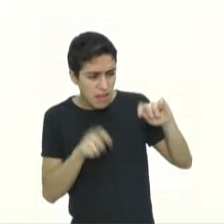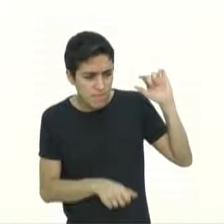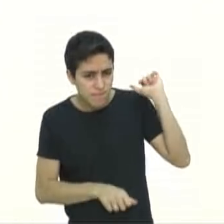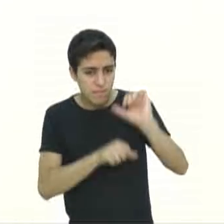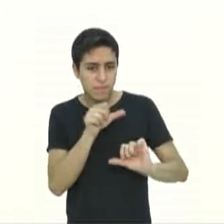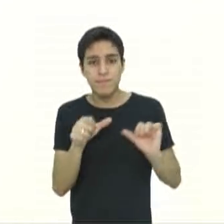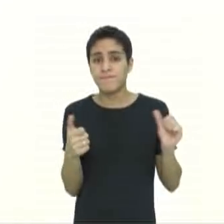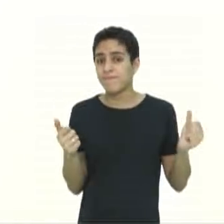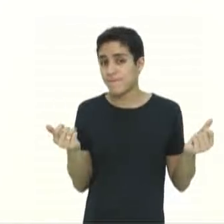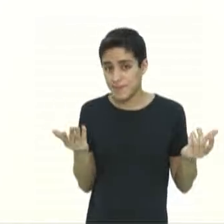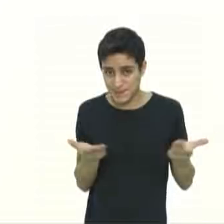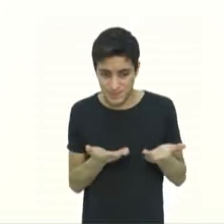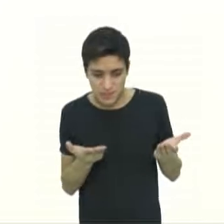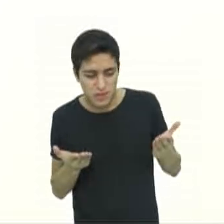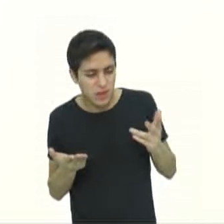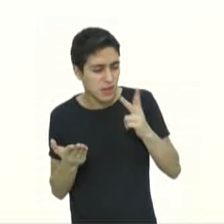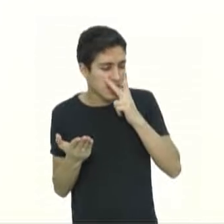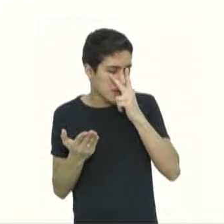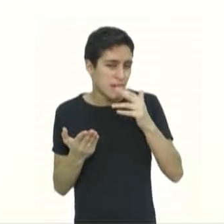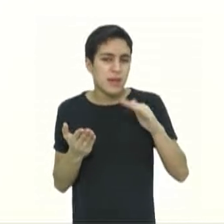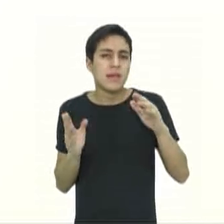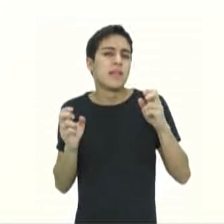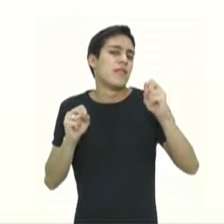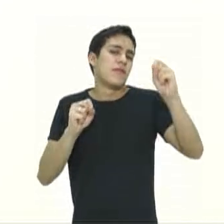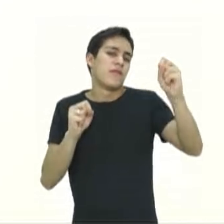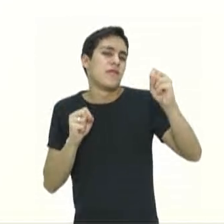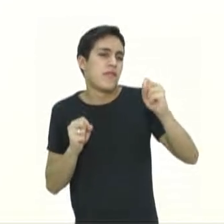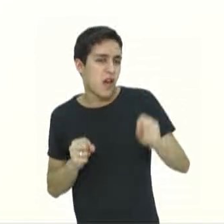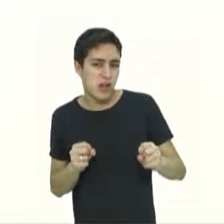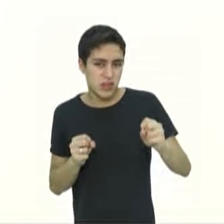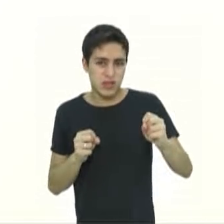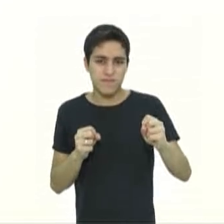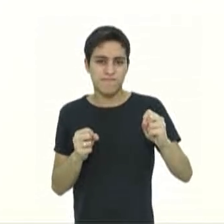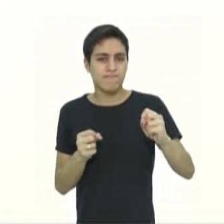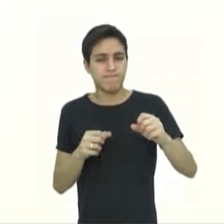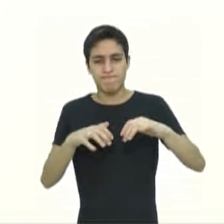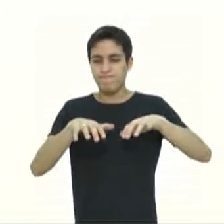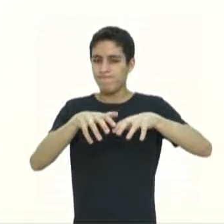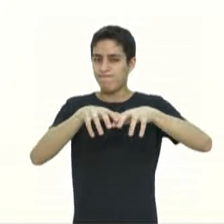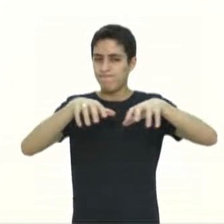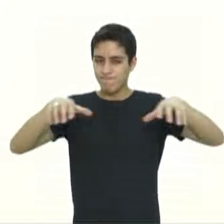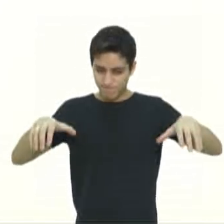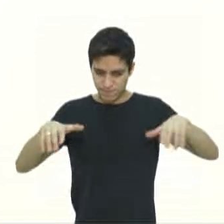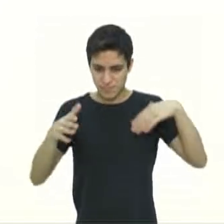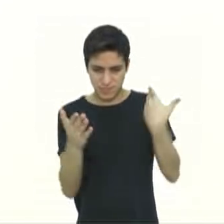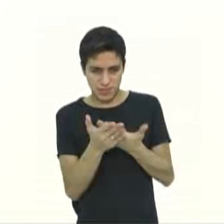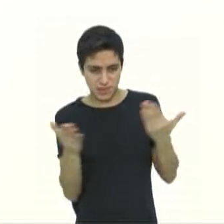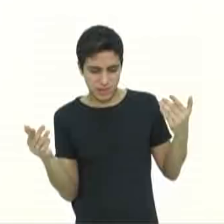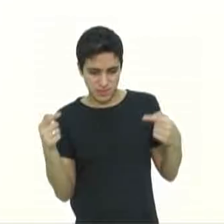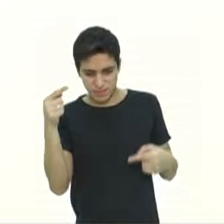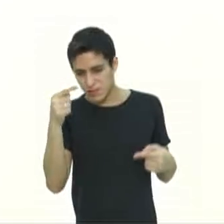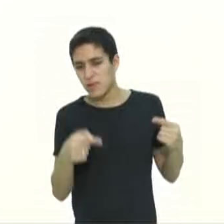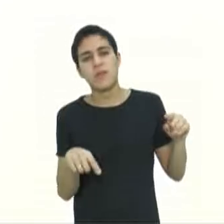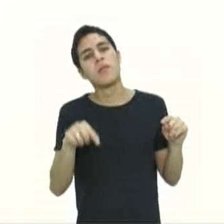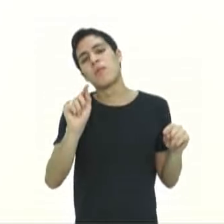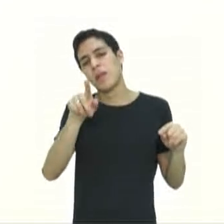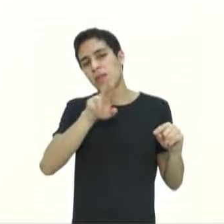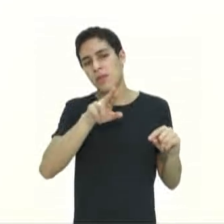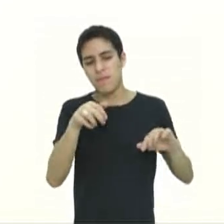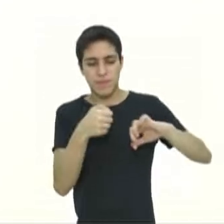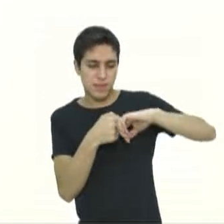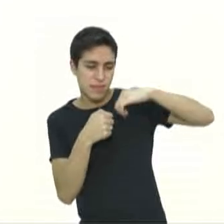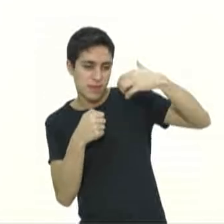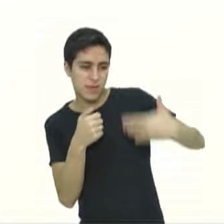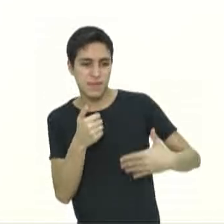que até hoje permanece como a mais poderosa divisa jamais formulada para a política da democracia.